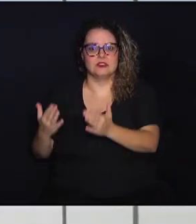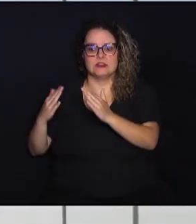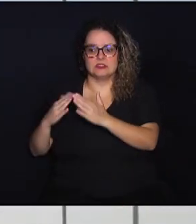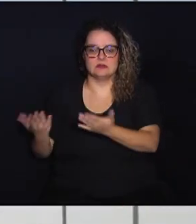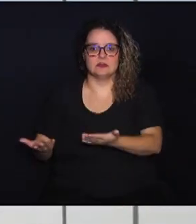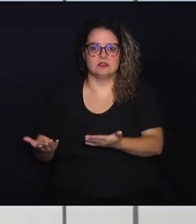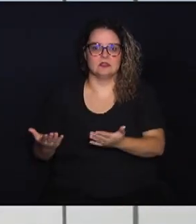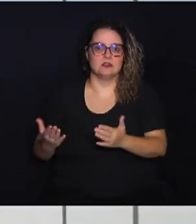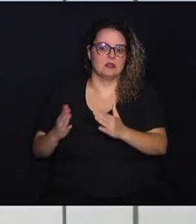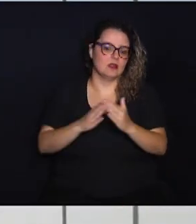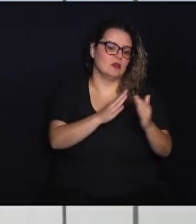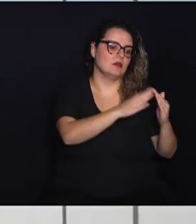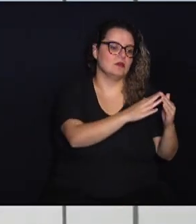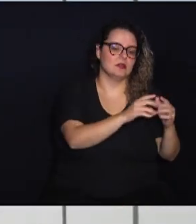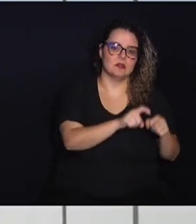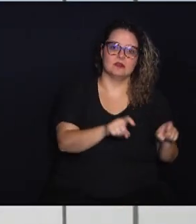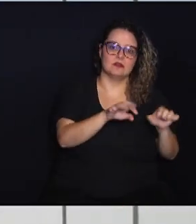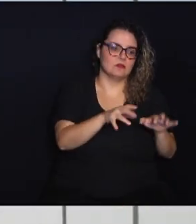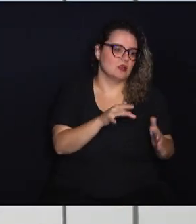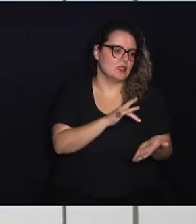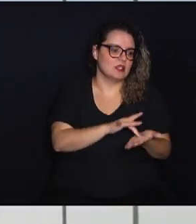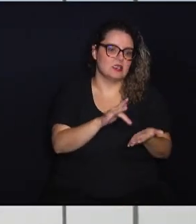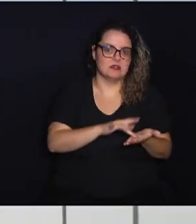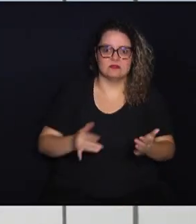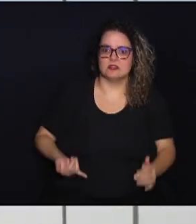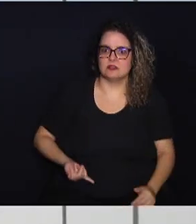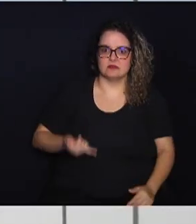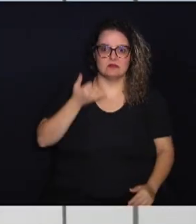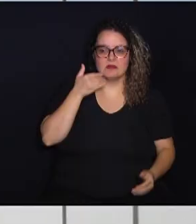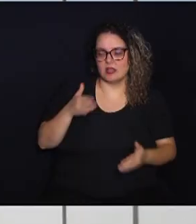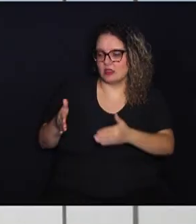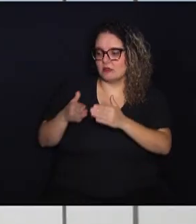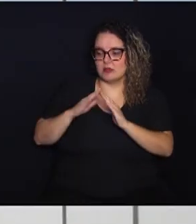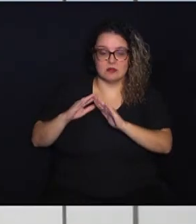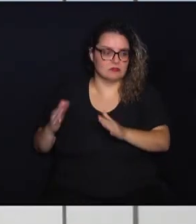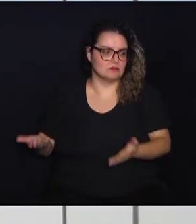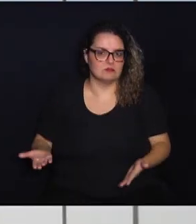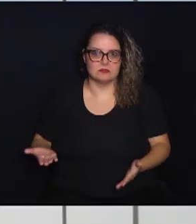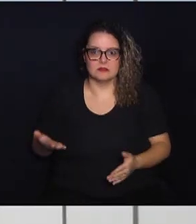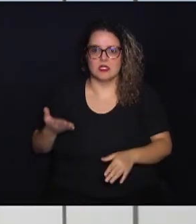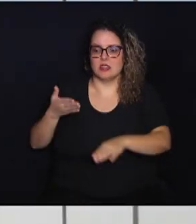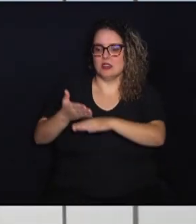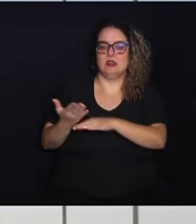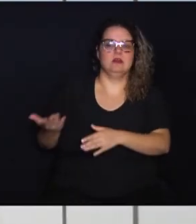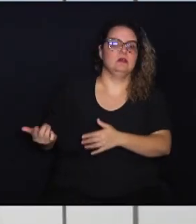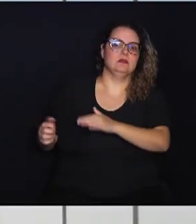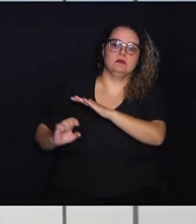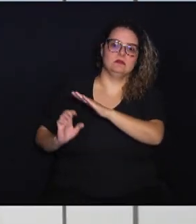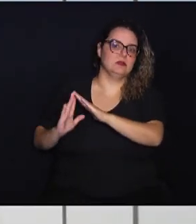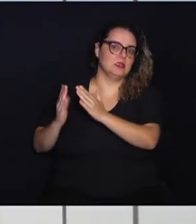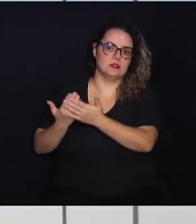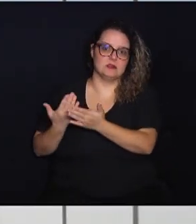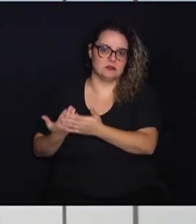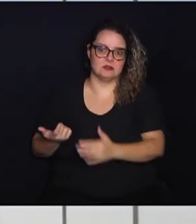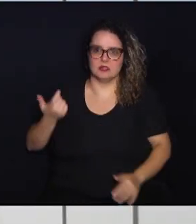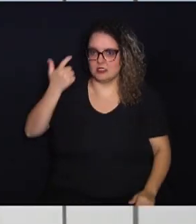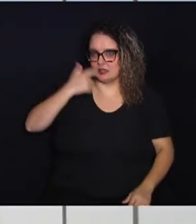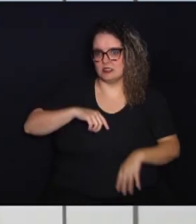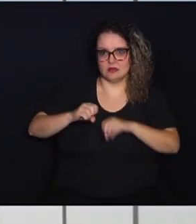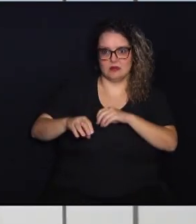tá tudo cheio de computador, né? Empresta o celular do amiguinho. De novo, eu sou educadora,